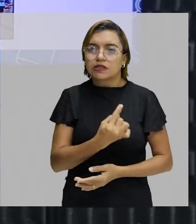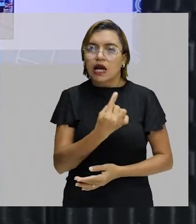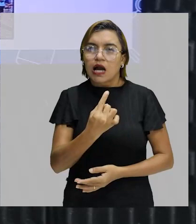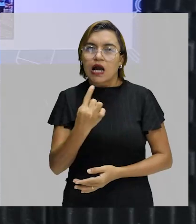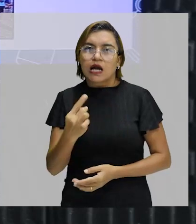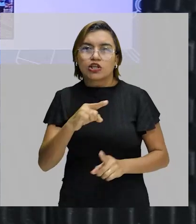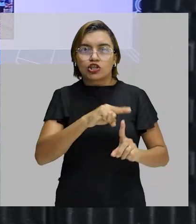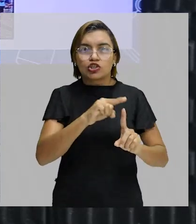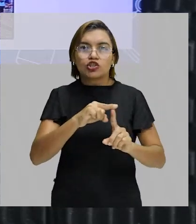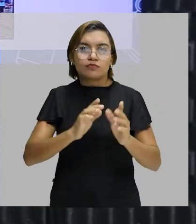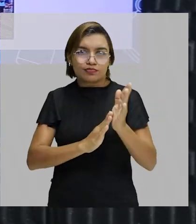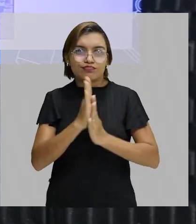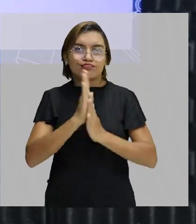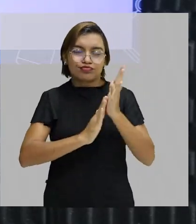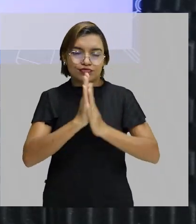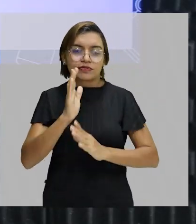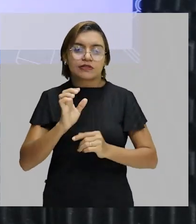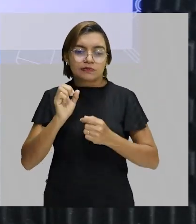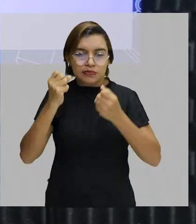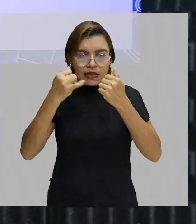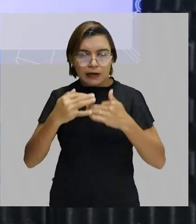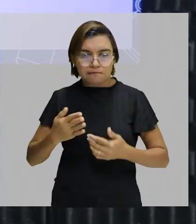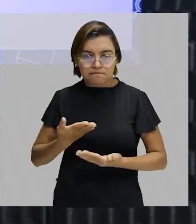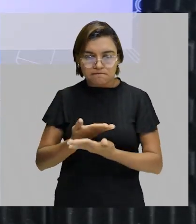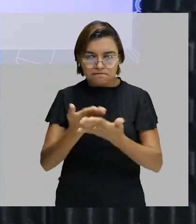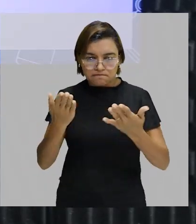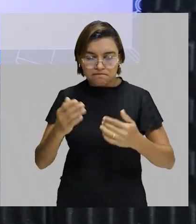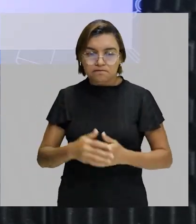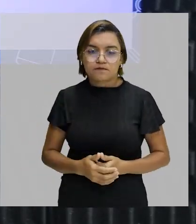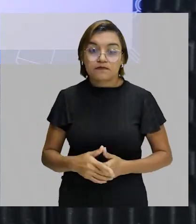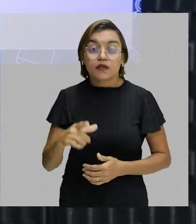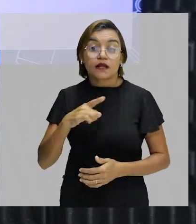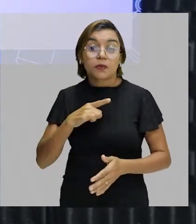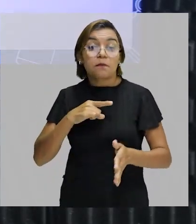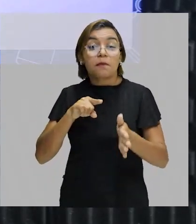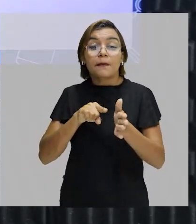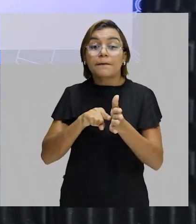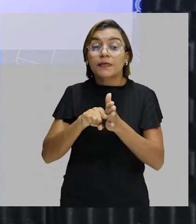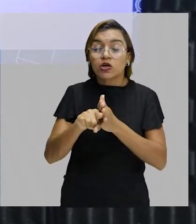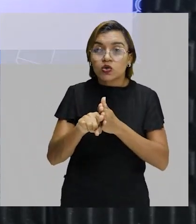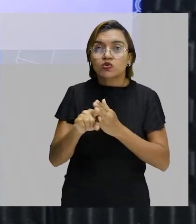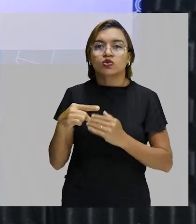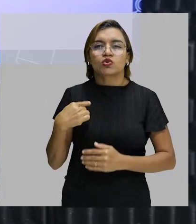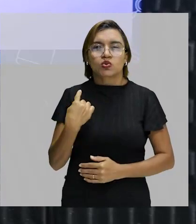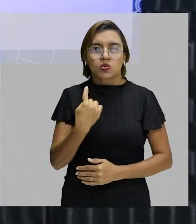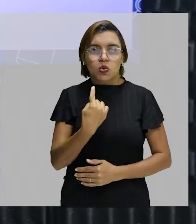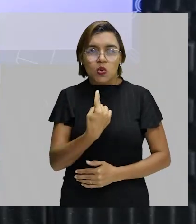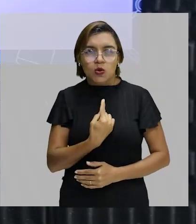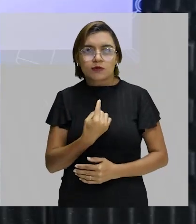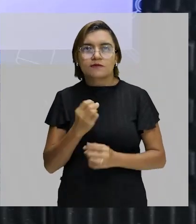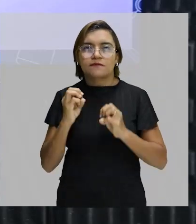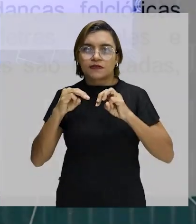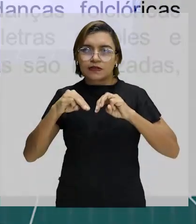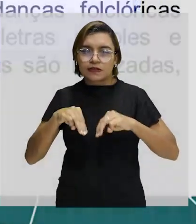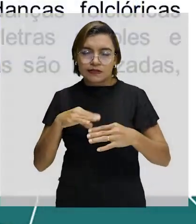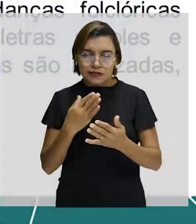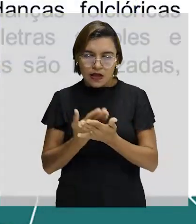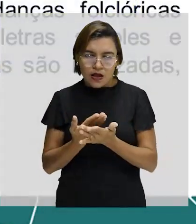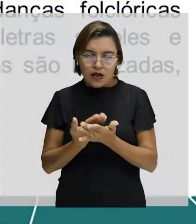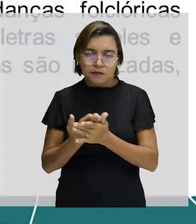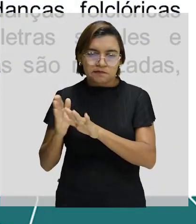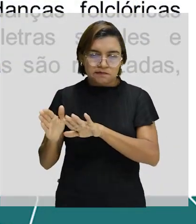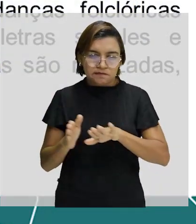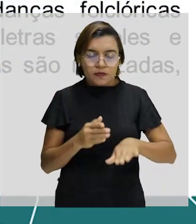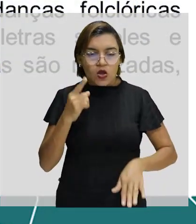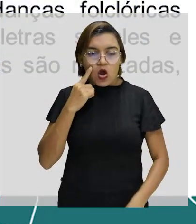Bumba Meu Boi aqui para vocês. E trouxe por último uma questão aqui para nós finalizarmos a nossa aulinha.